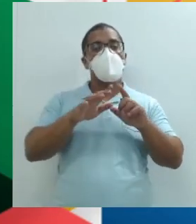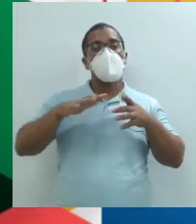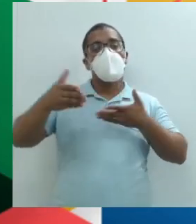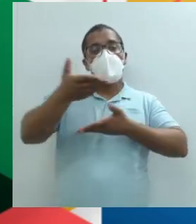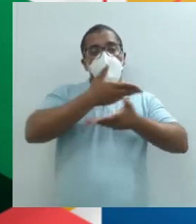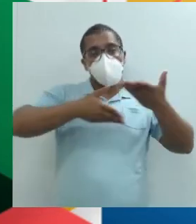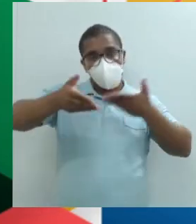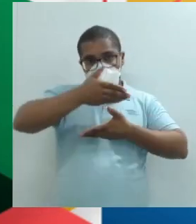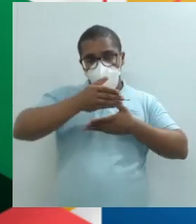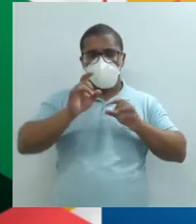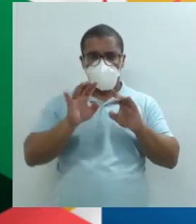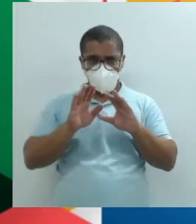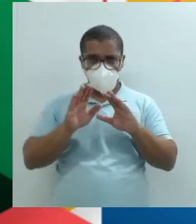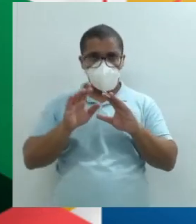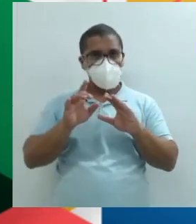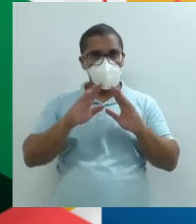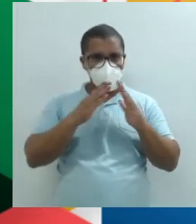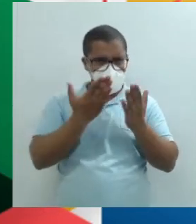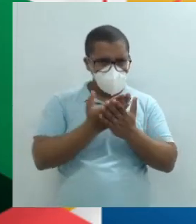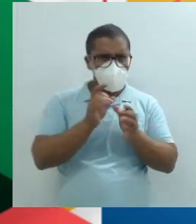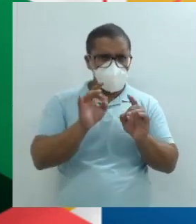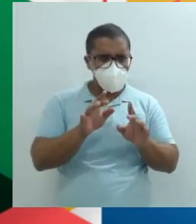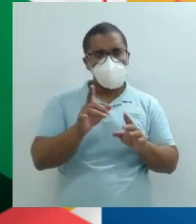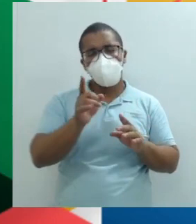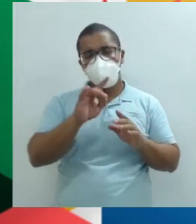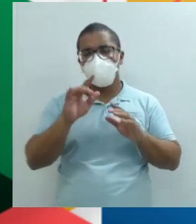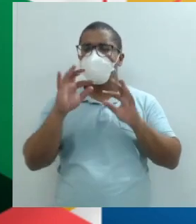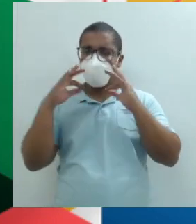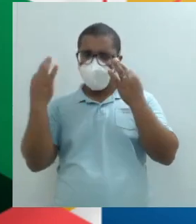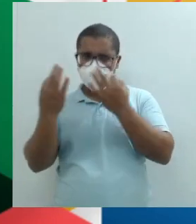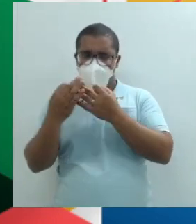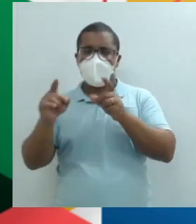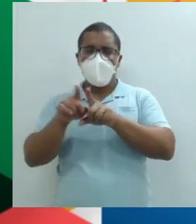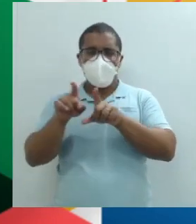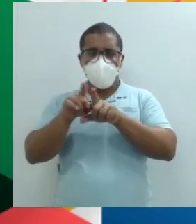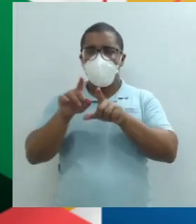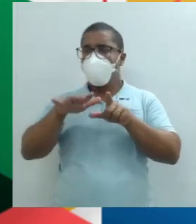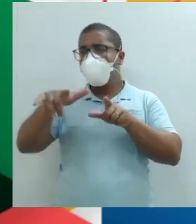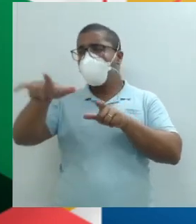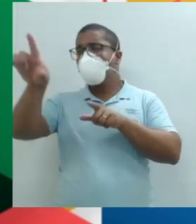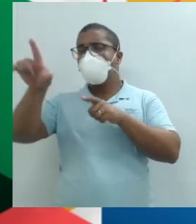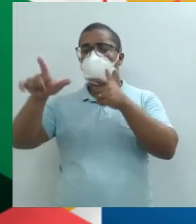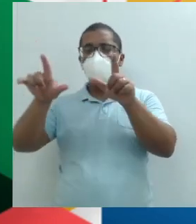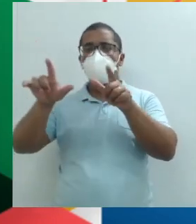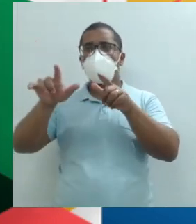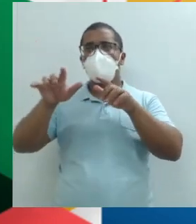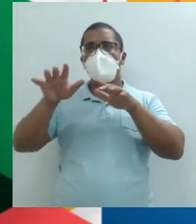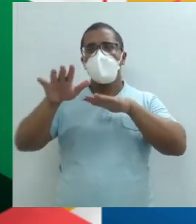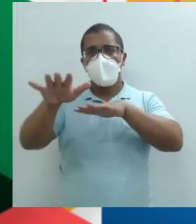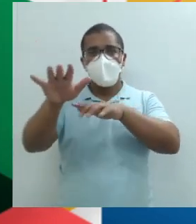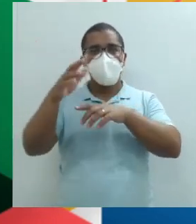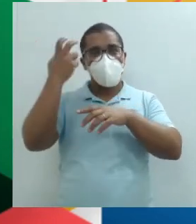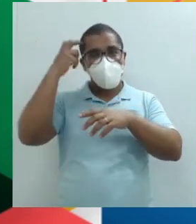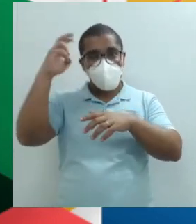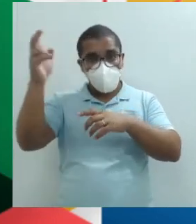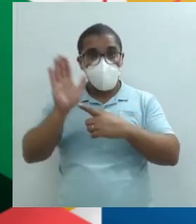família, né, e outros setores da sociedade, né, como as manifestações